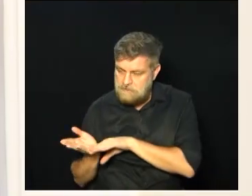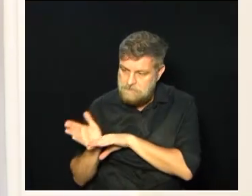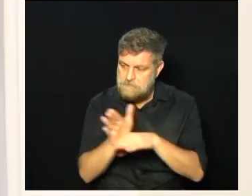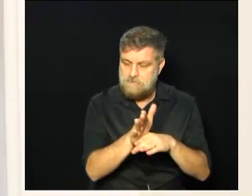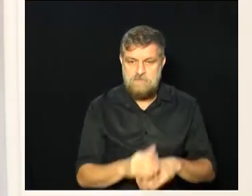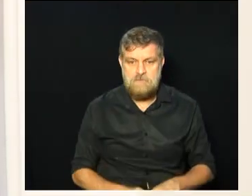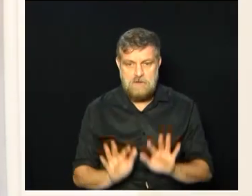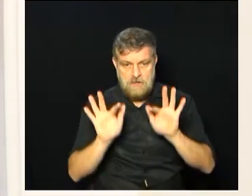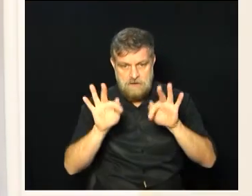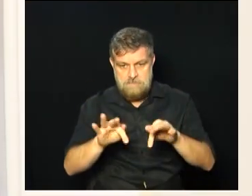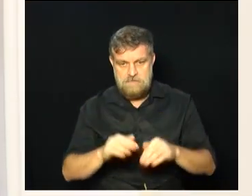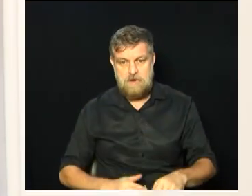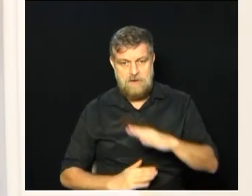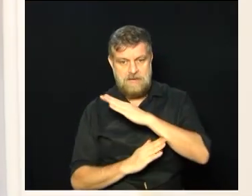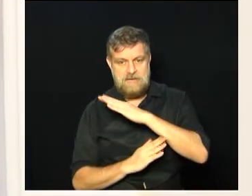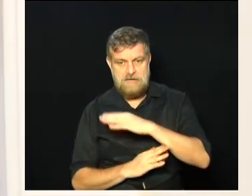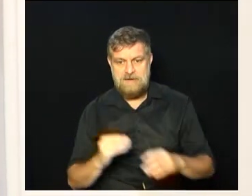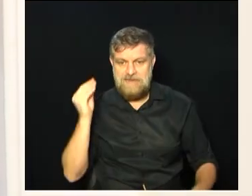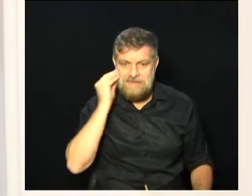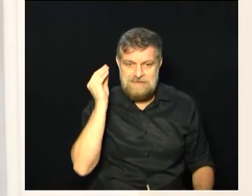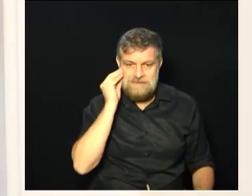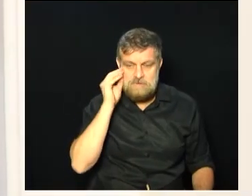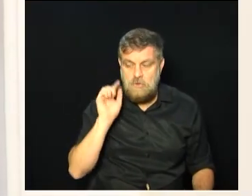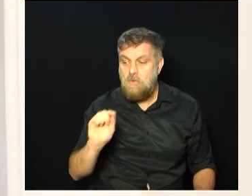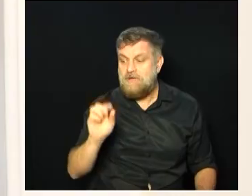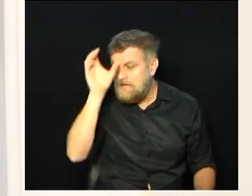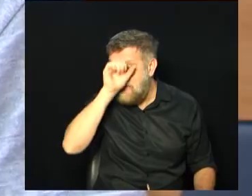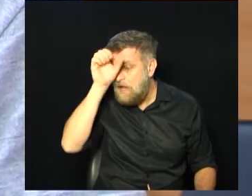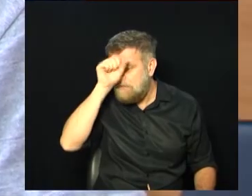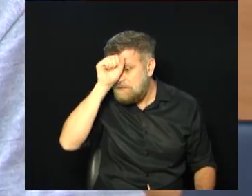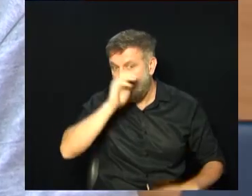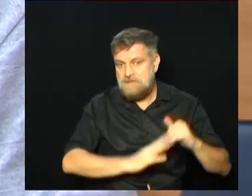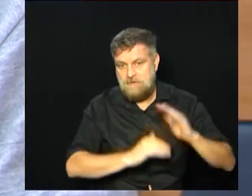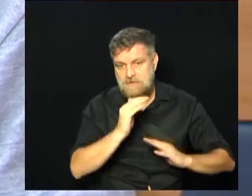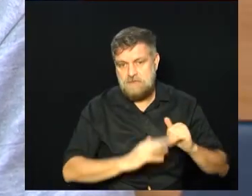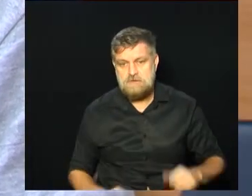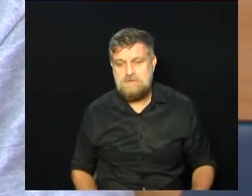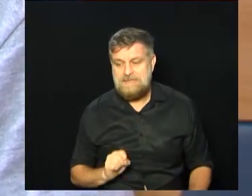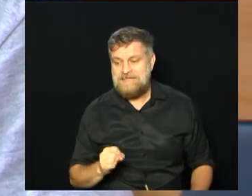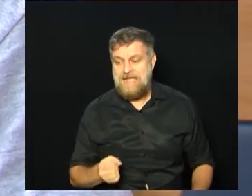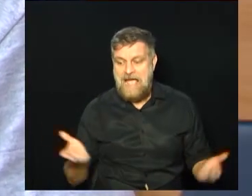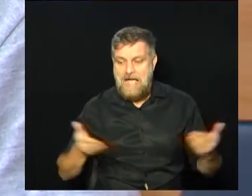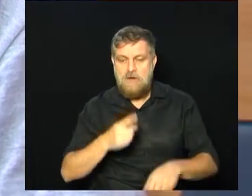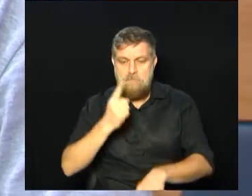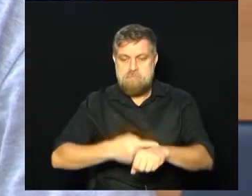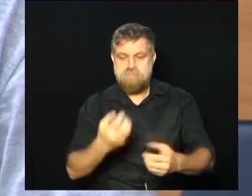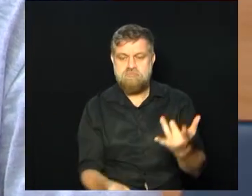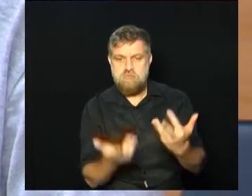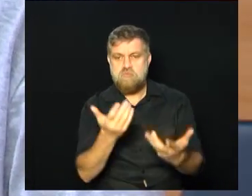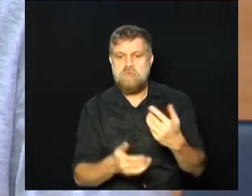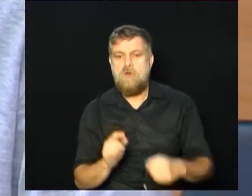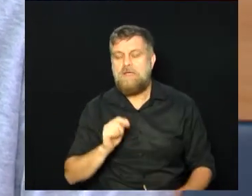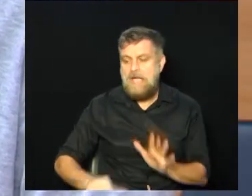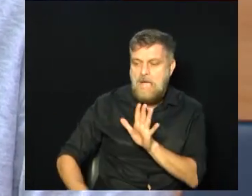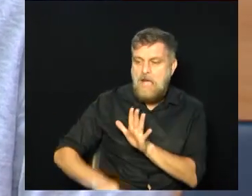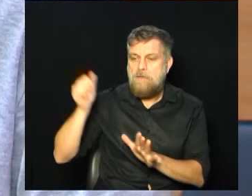encerrar, a TV Câmara testou os conhecimentos aprendidos em sala de aula. Se começar a pegar fogo agora nesta sala, qual que é a